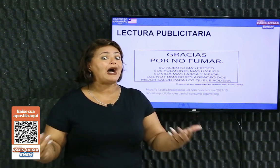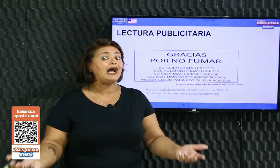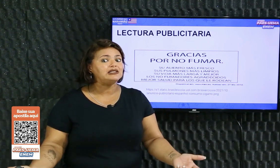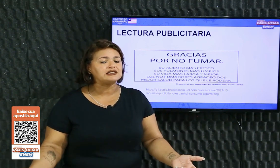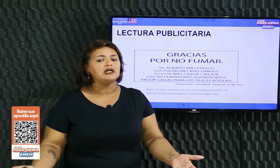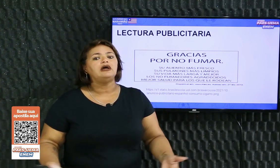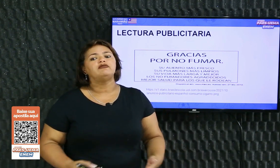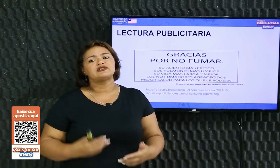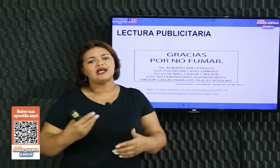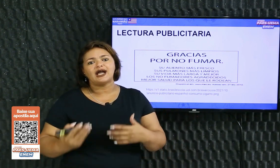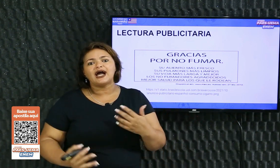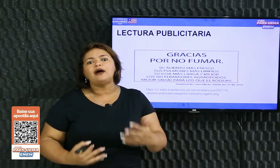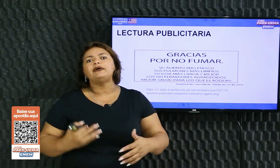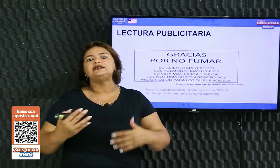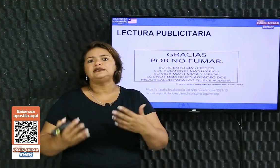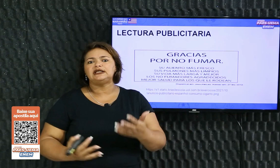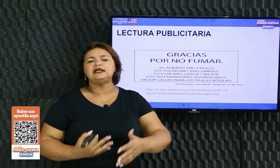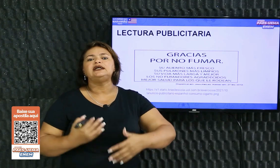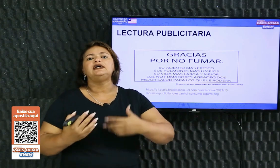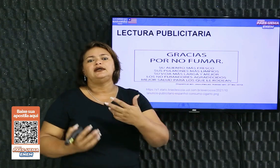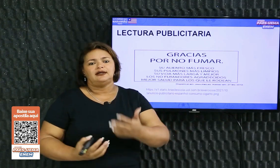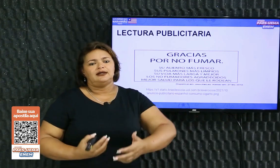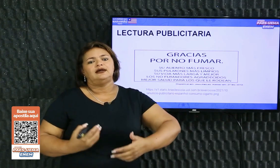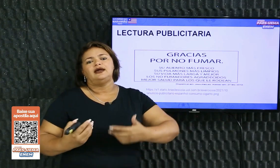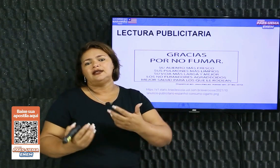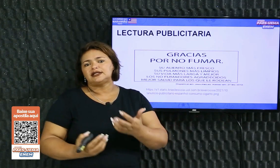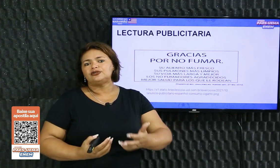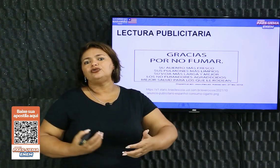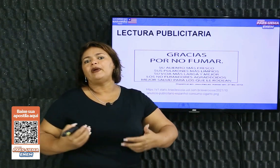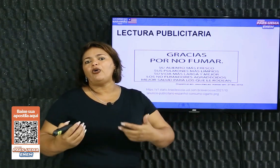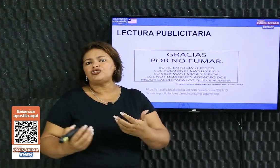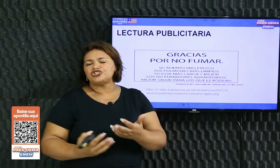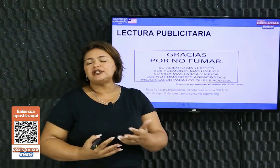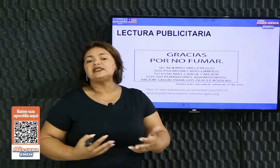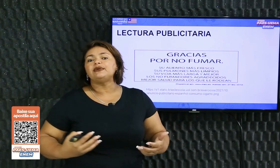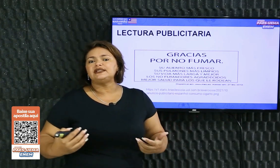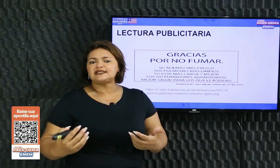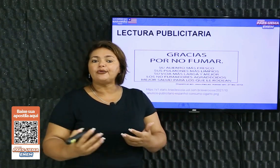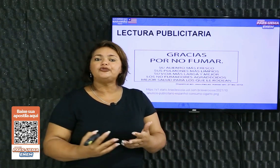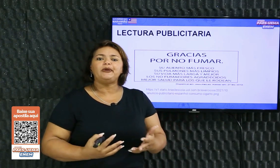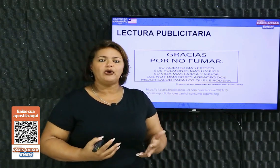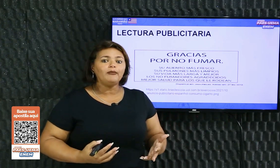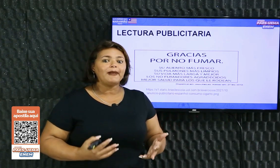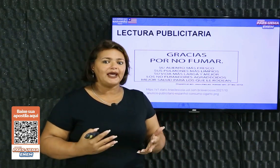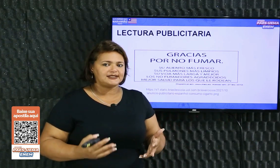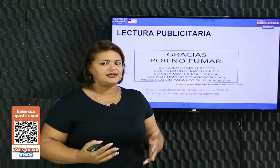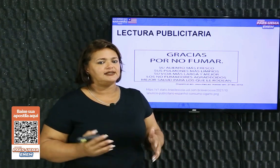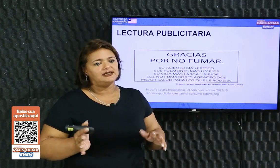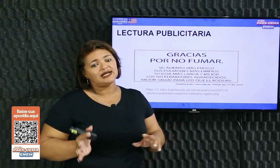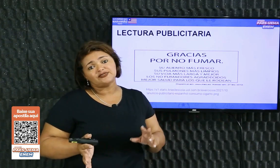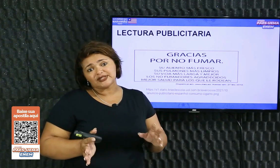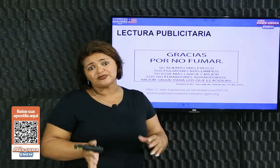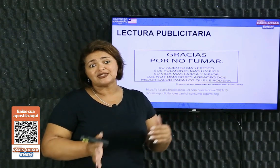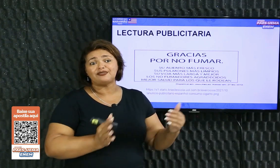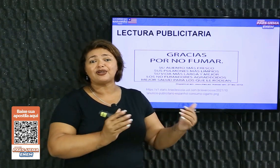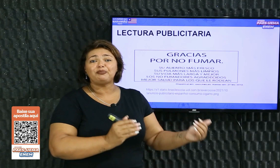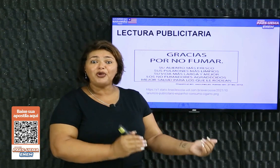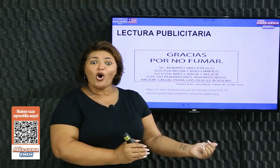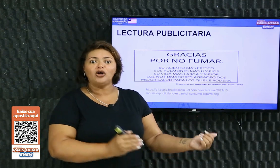fuma demais, você acaba, né, entrando numa rotina também de saúde bem complexa. E às